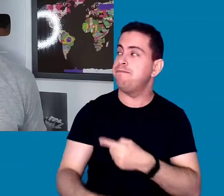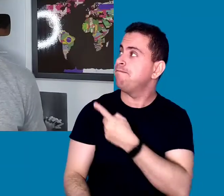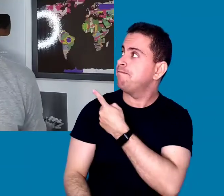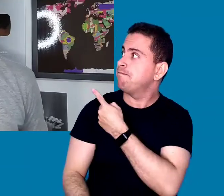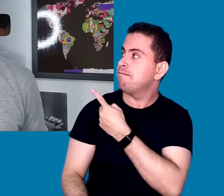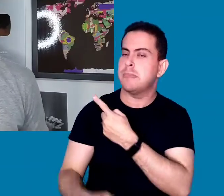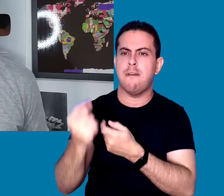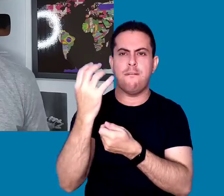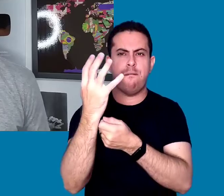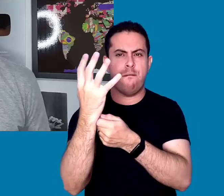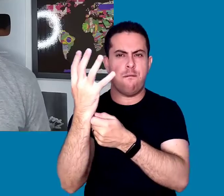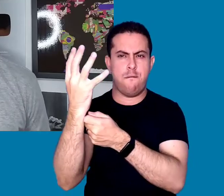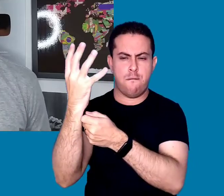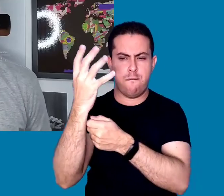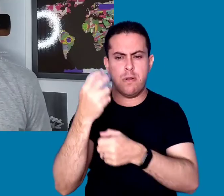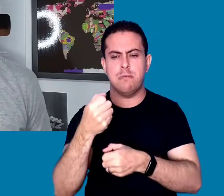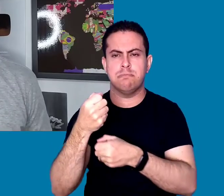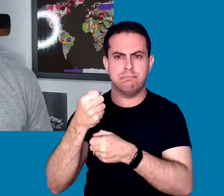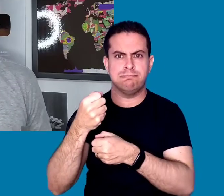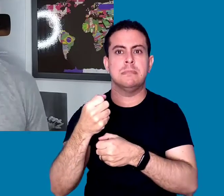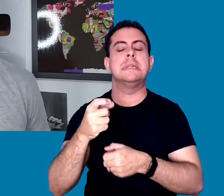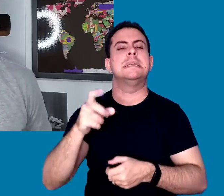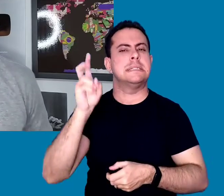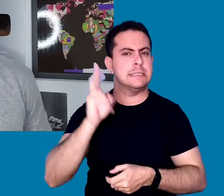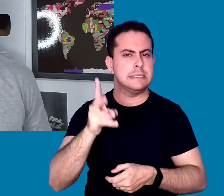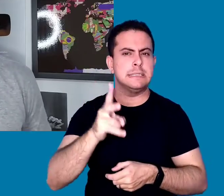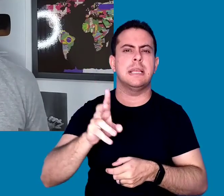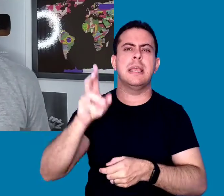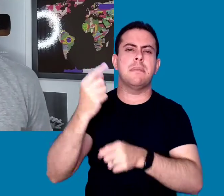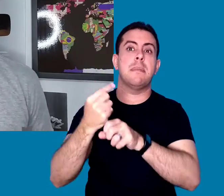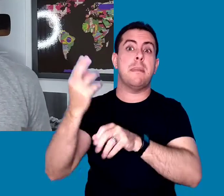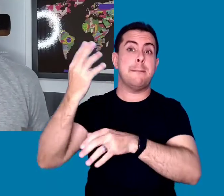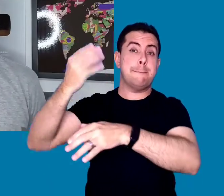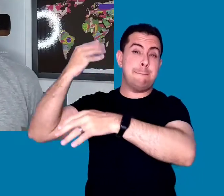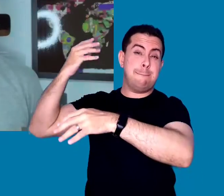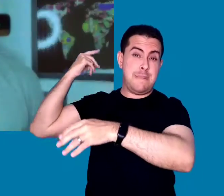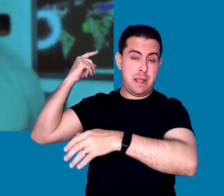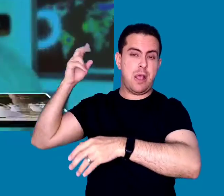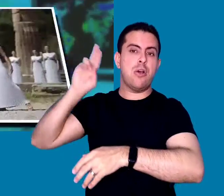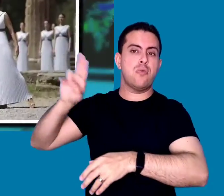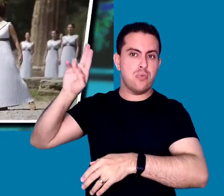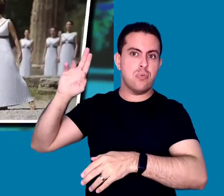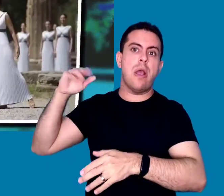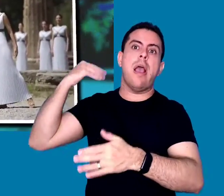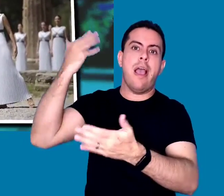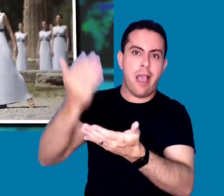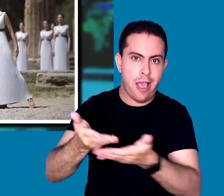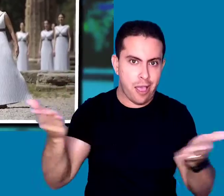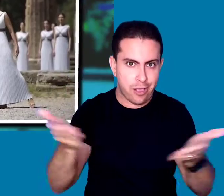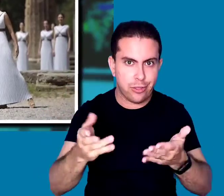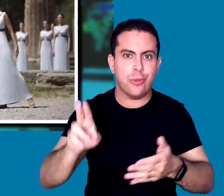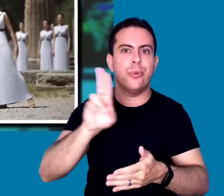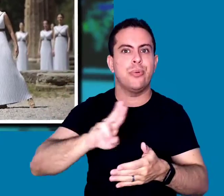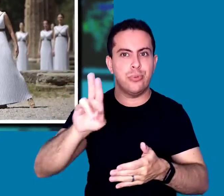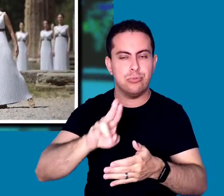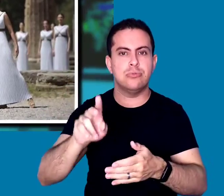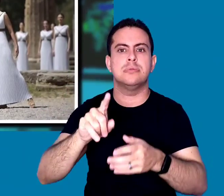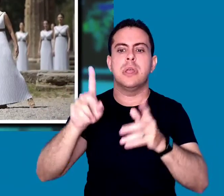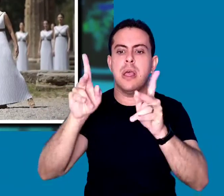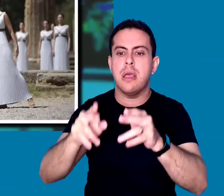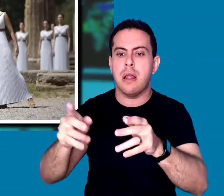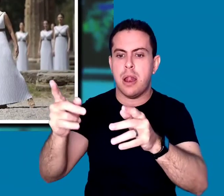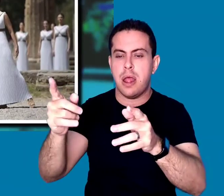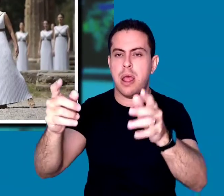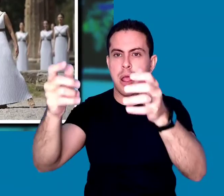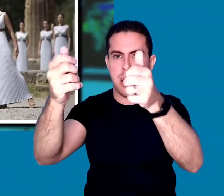chama olímpica sempre foi usada nos Jogos Antigos e até hoje ainda é acesa em frente ao templo de Hera, na cidade